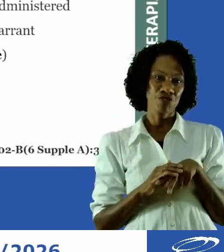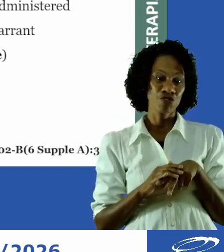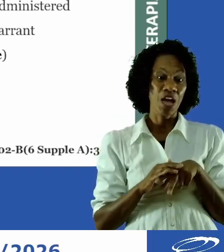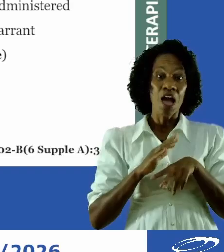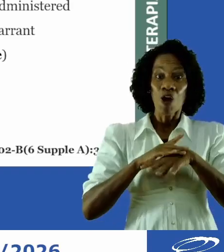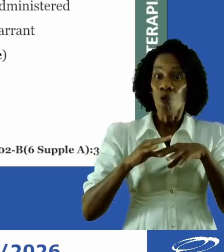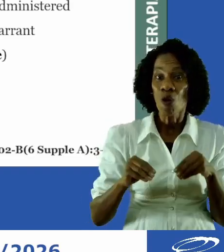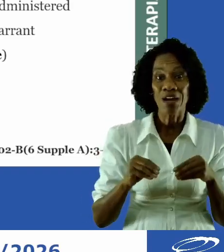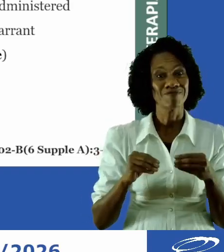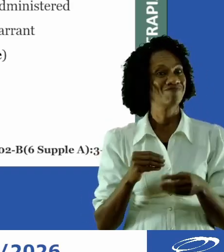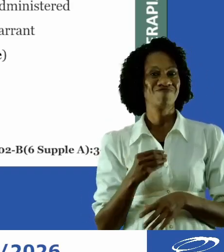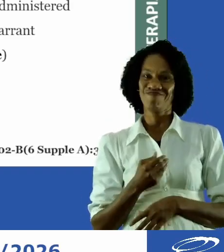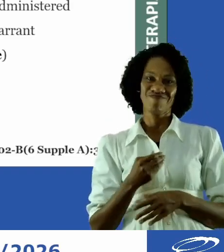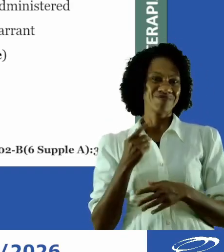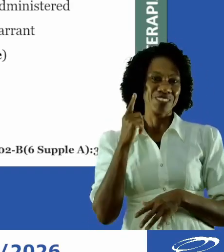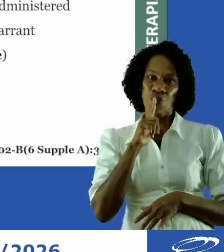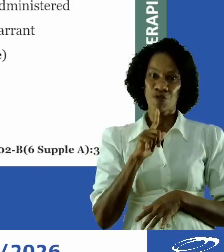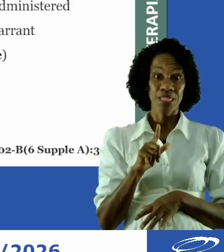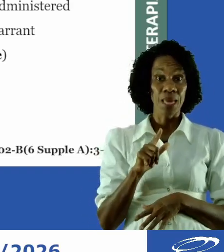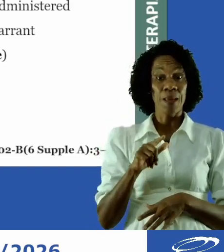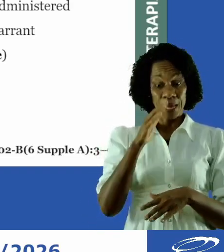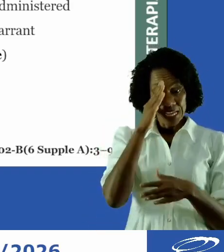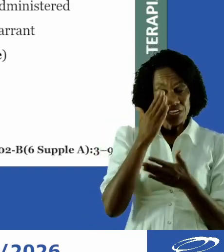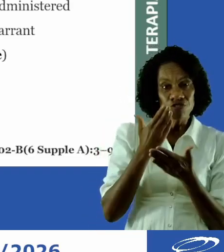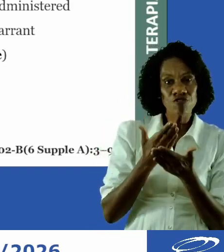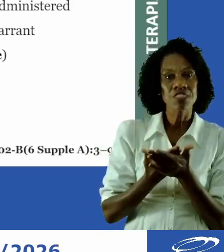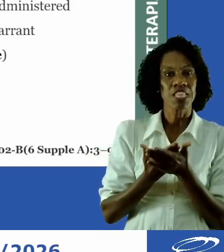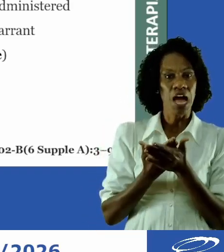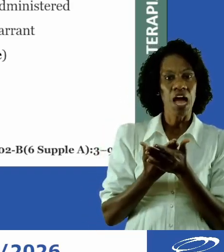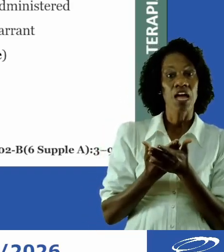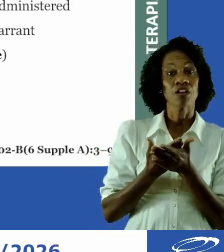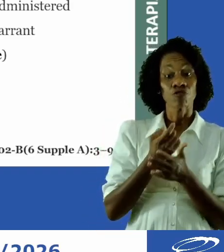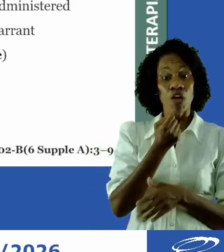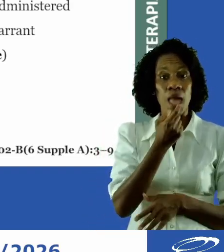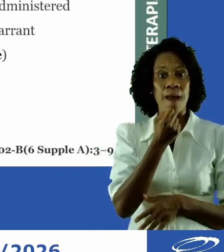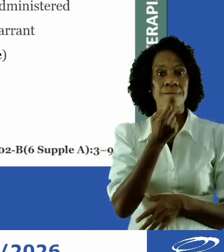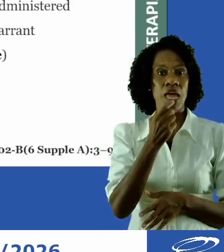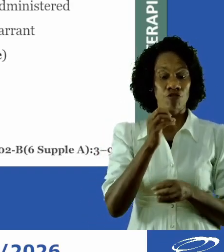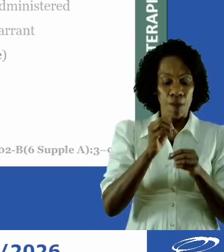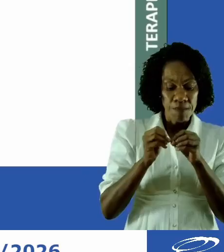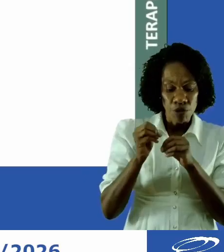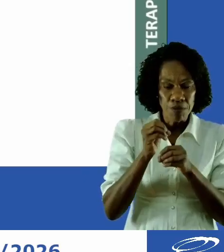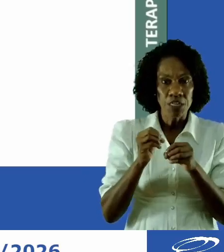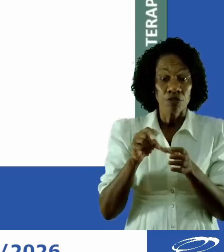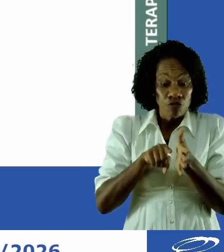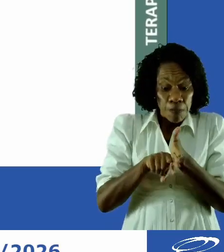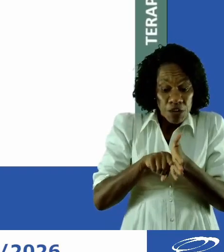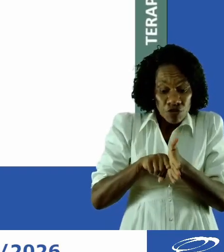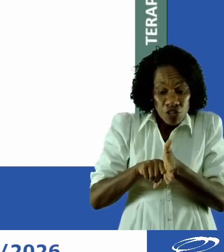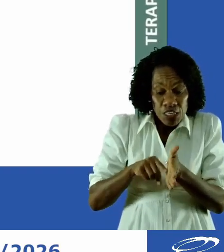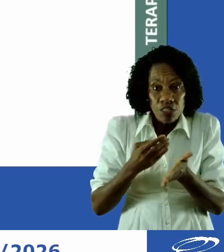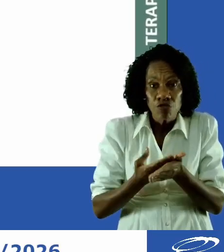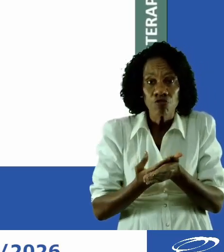que é melhor respeitar, acreditar no tratamento antimicrobiano, além dos estudos que nós fazemos, e o tratamento